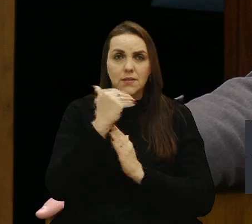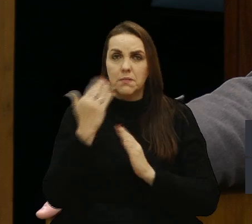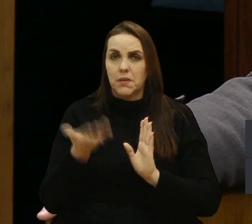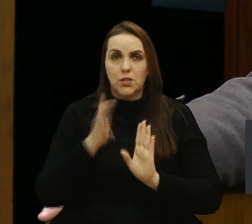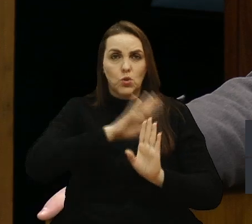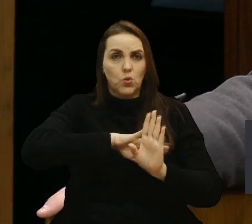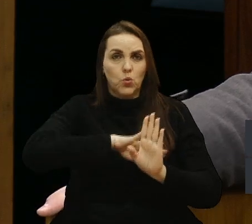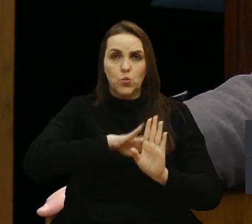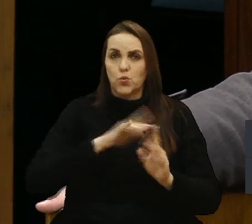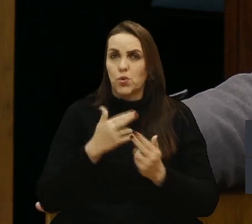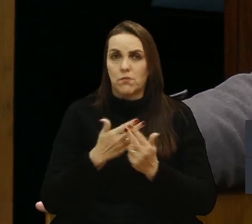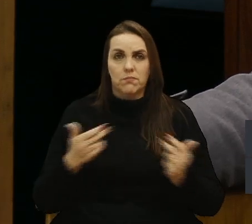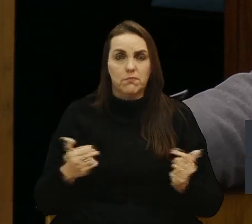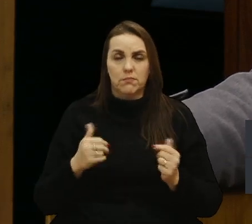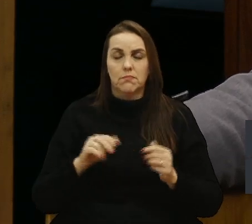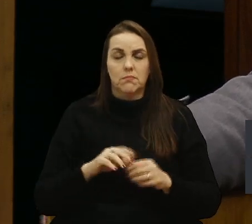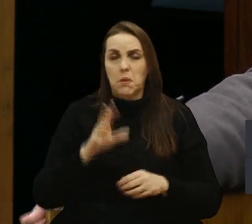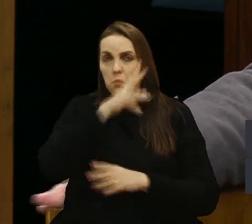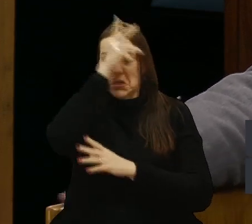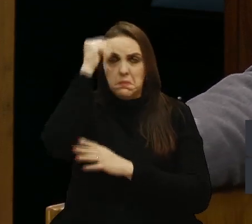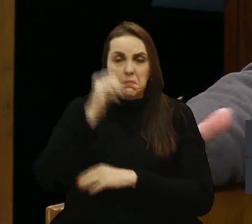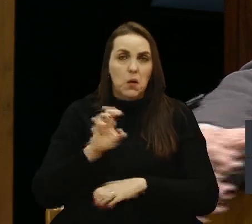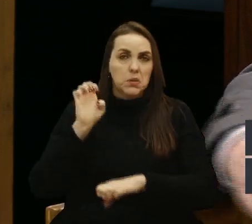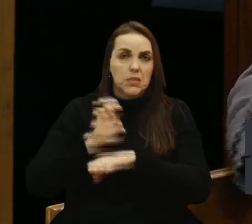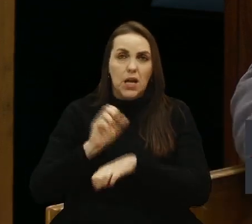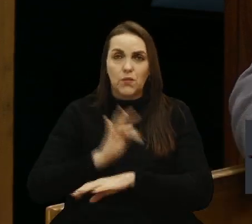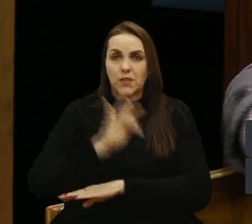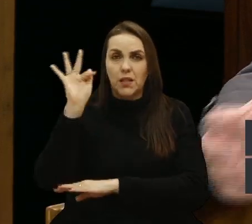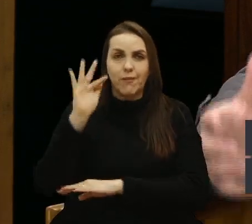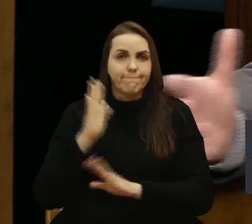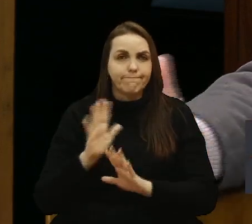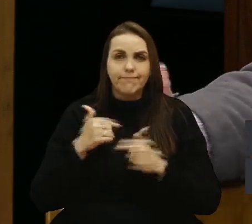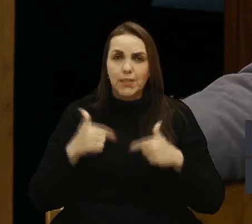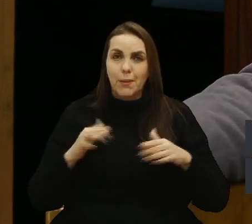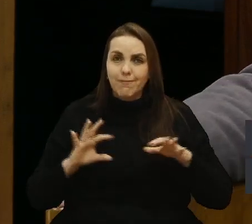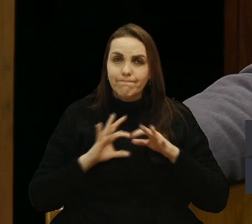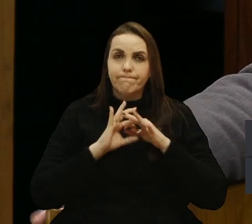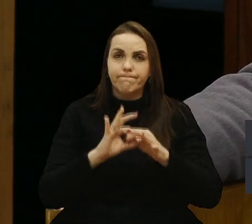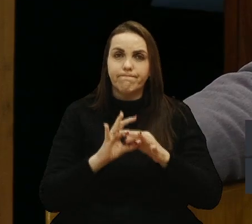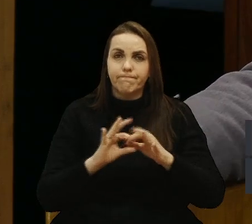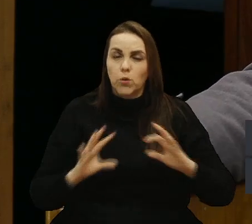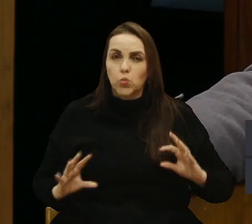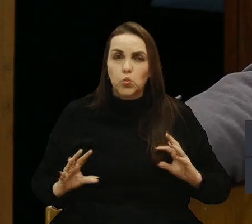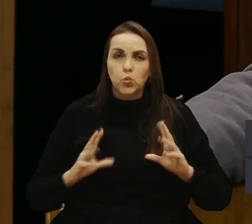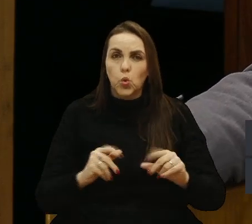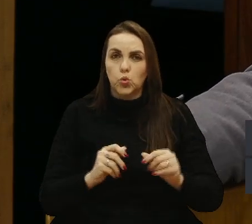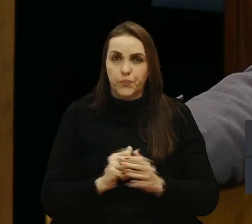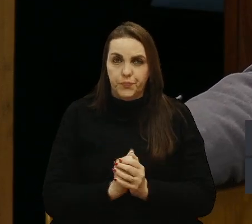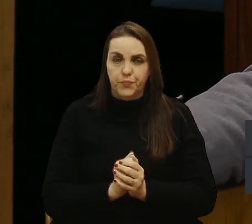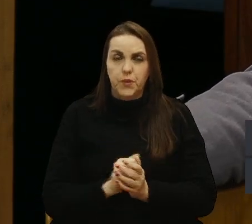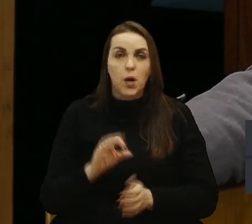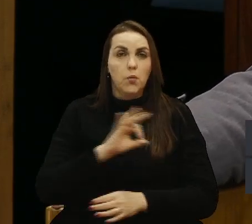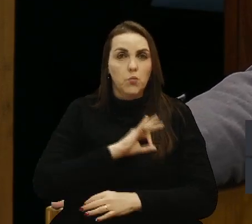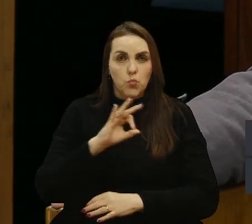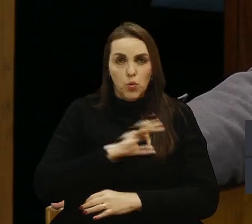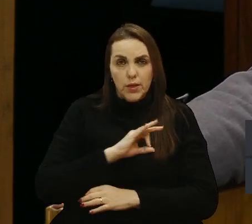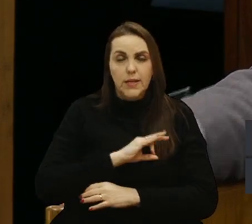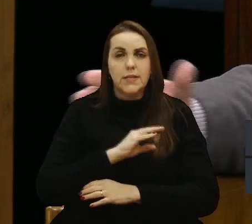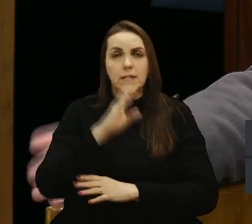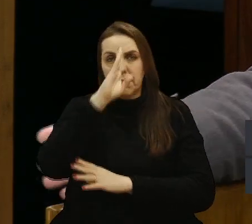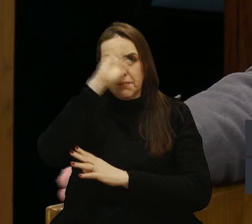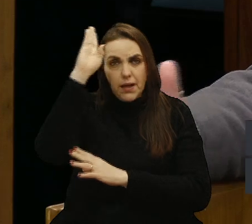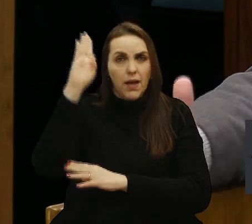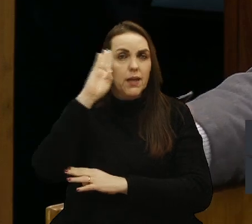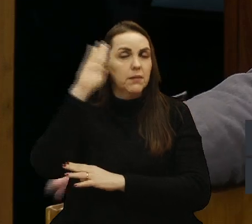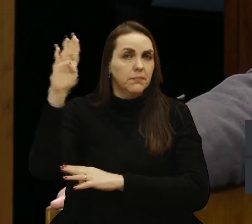orientação a nível municipal, estadual ou federal. A gente precisa trabalhar integrado, com todas as forças. Quando nós falamos de Polícia Civil e Brigada, é governo do Estado. Falamos